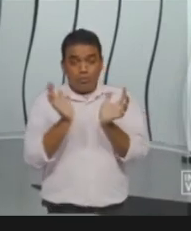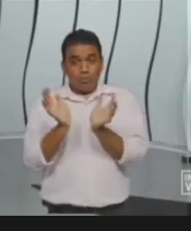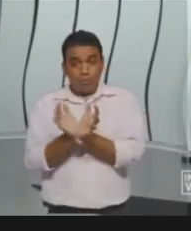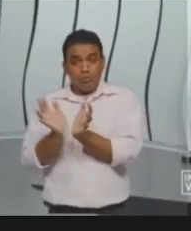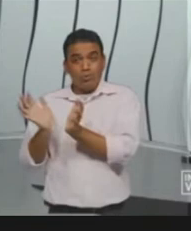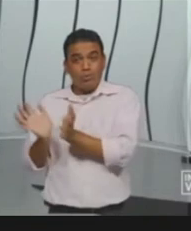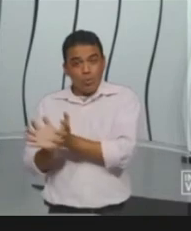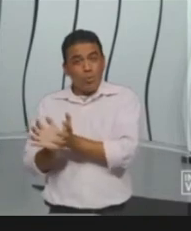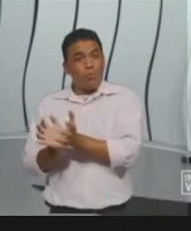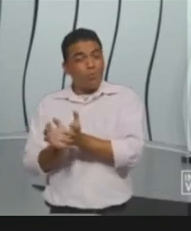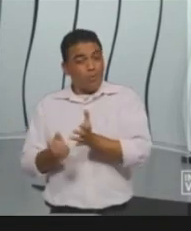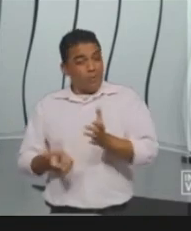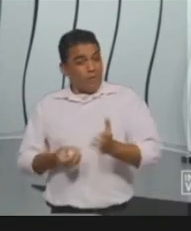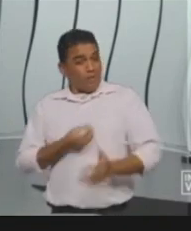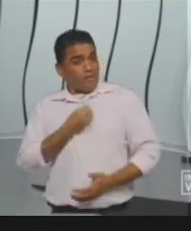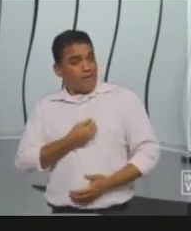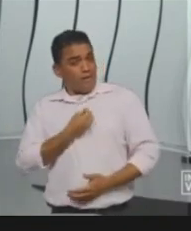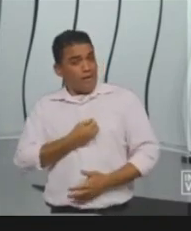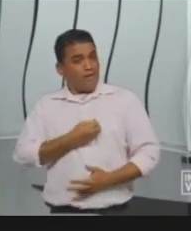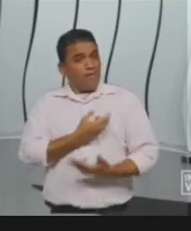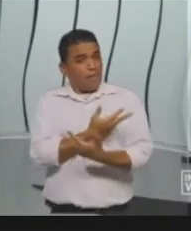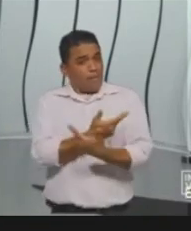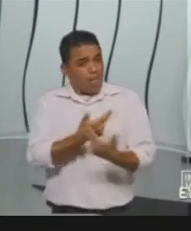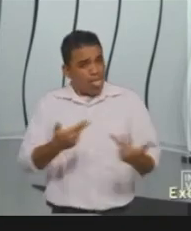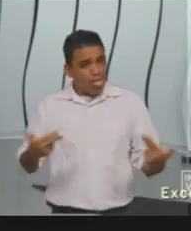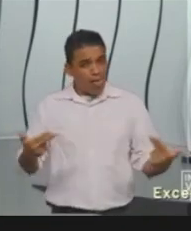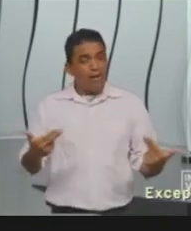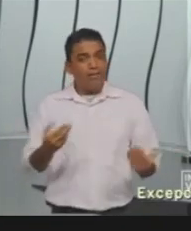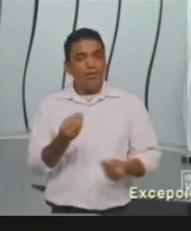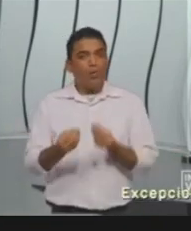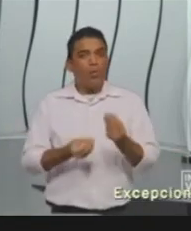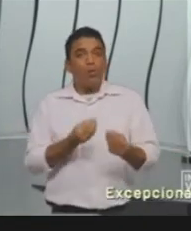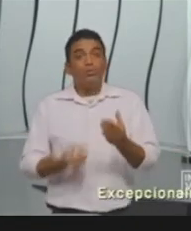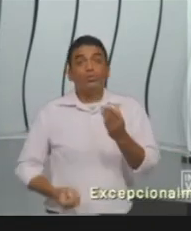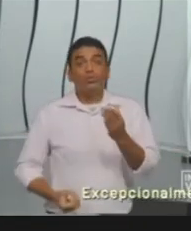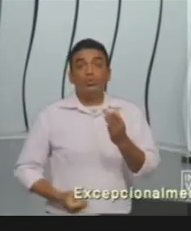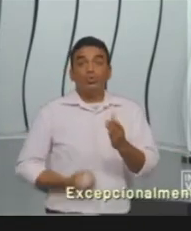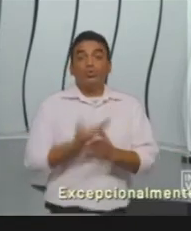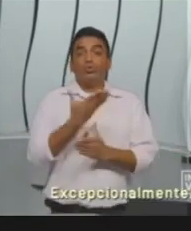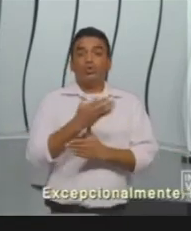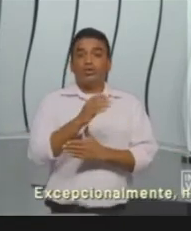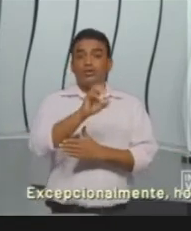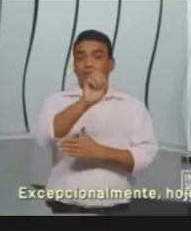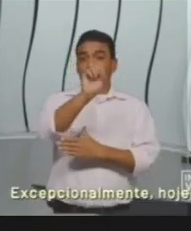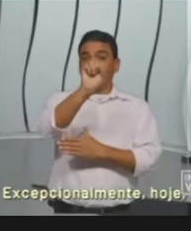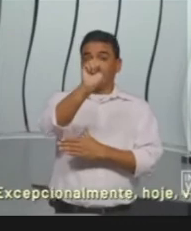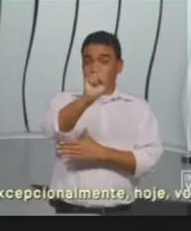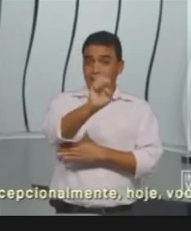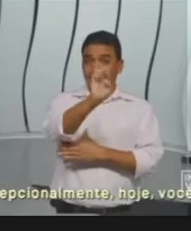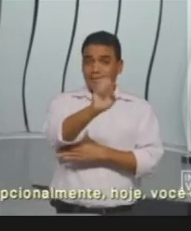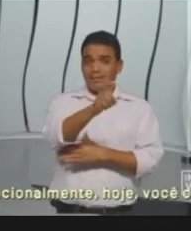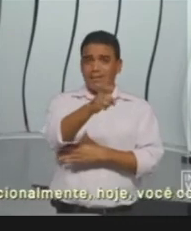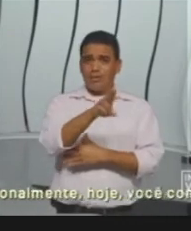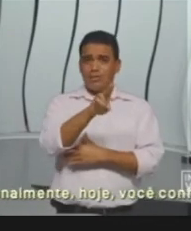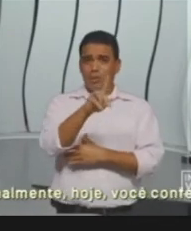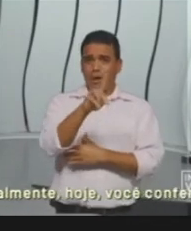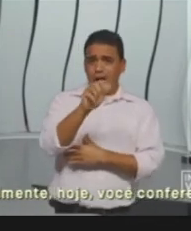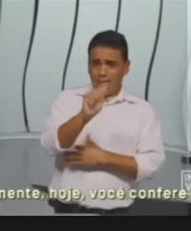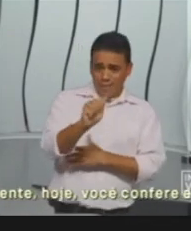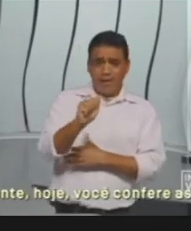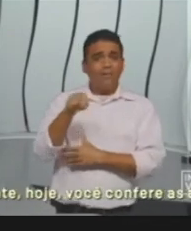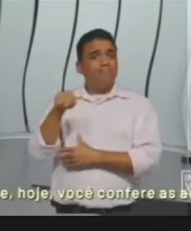principalmente vimos aqui hoje o modo de reprodução. Vimos o modo de reprodução sexuada e vimos o modo de